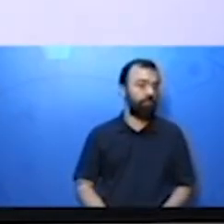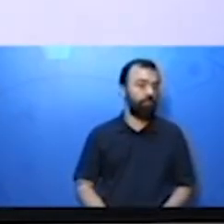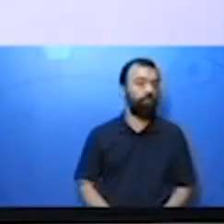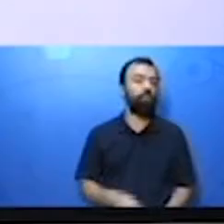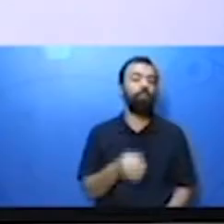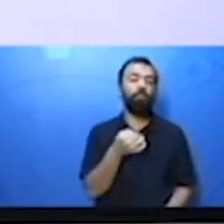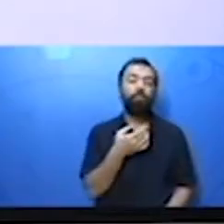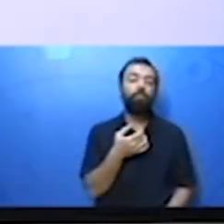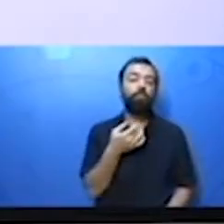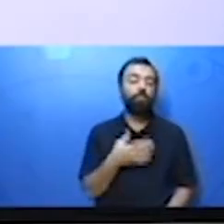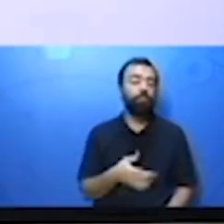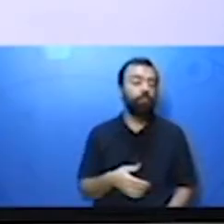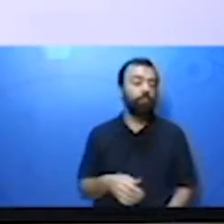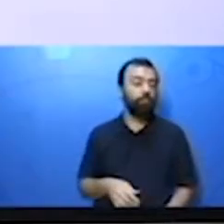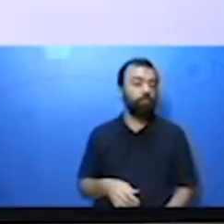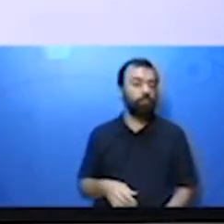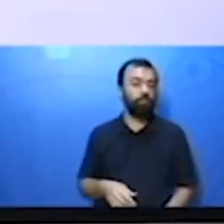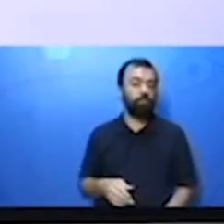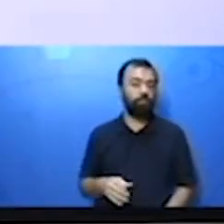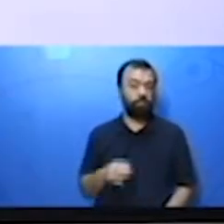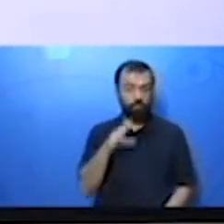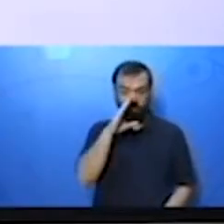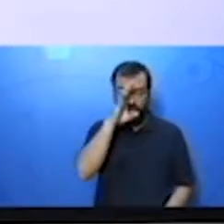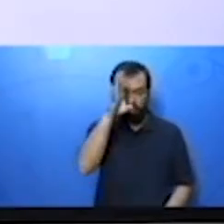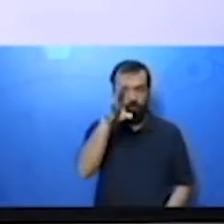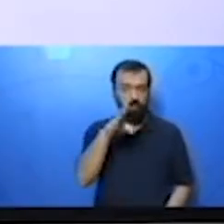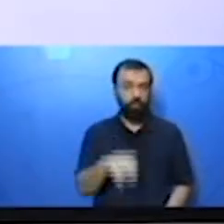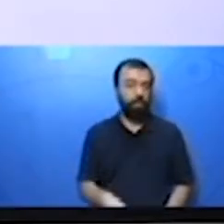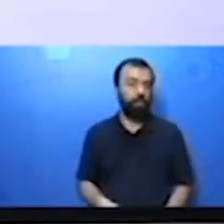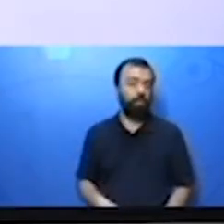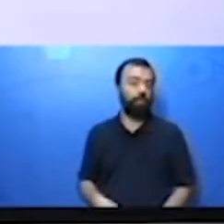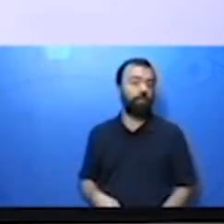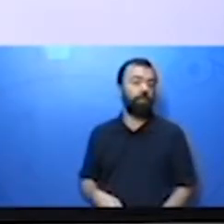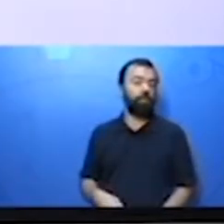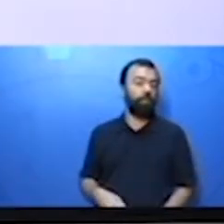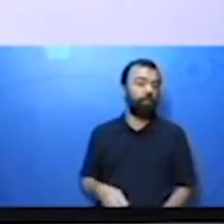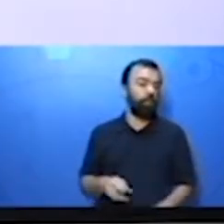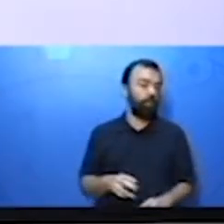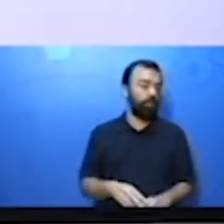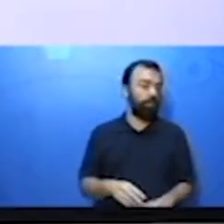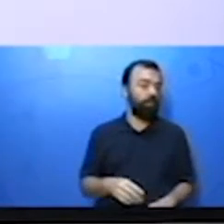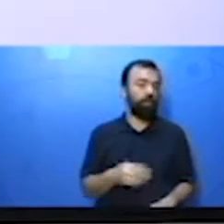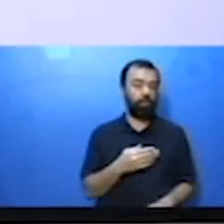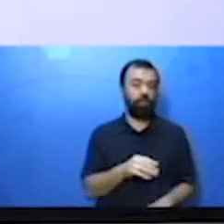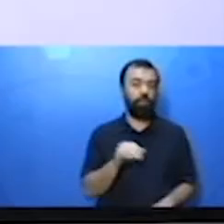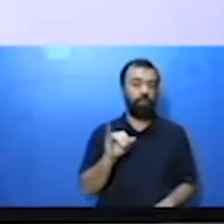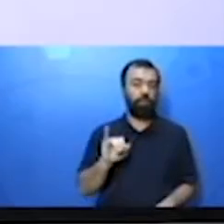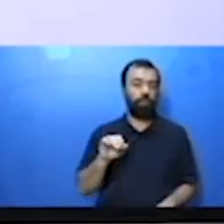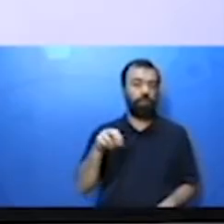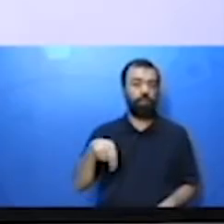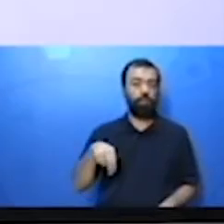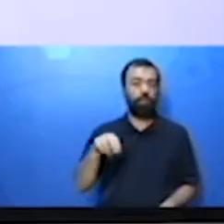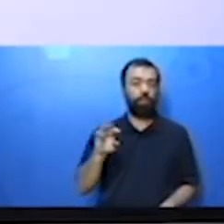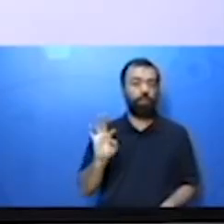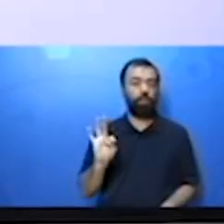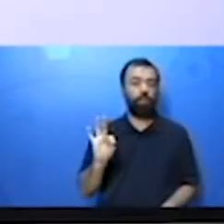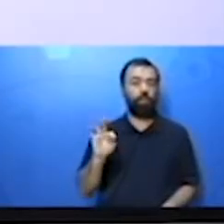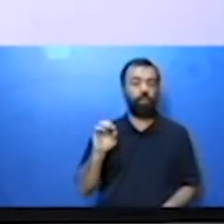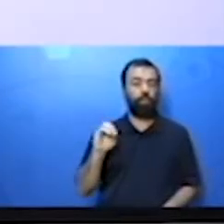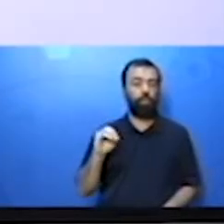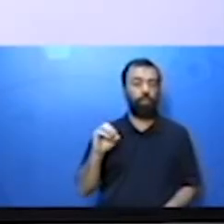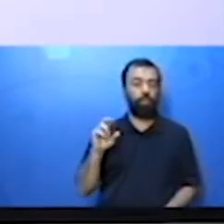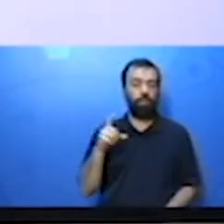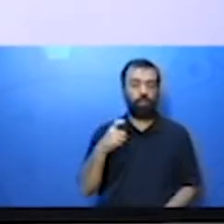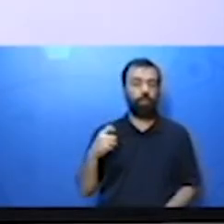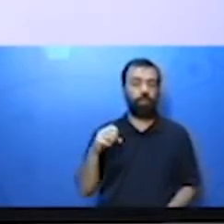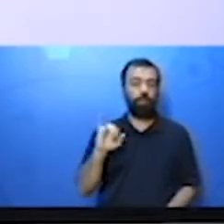Os medicamentos são a principal causa de intoxicação do Brasil. No Brasil, o brasileiro tem o hábito